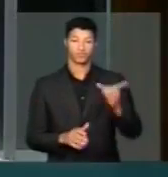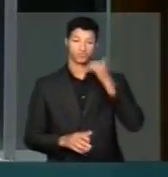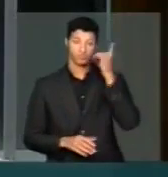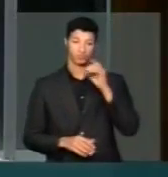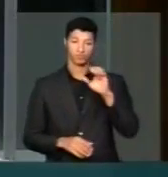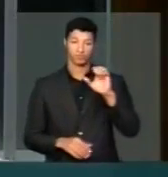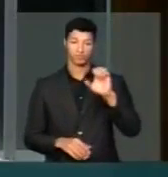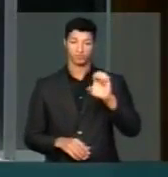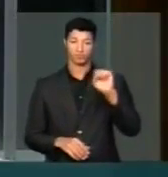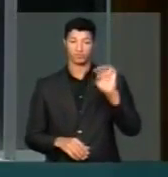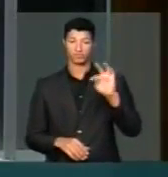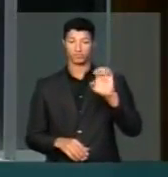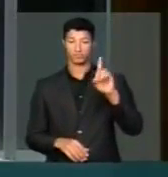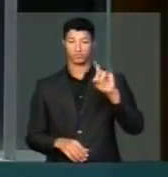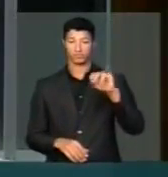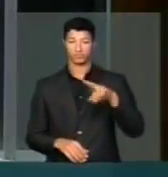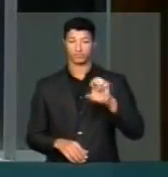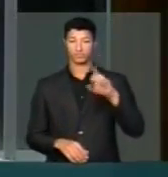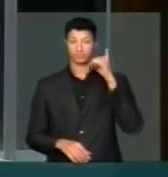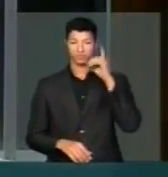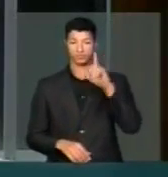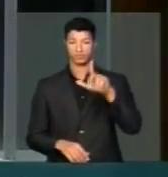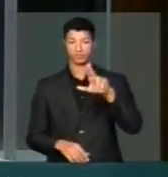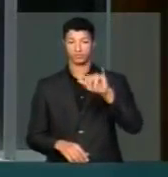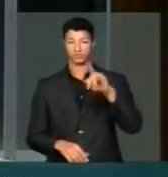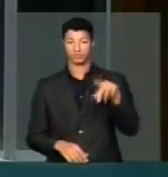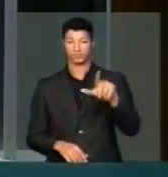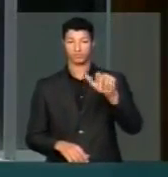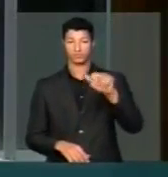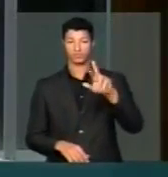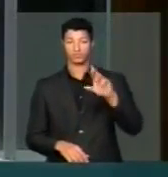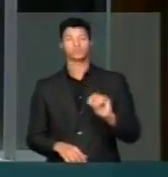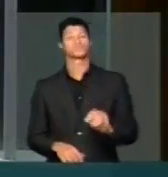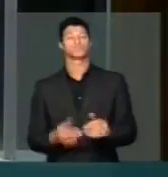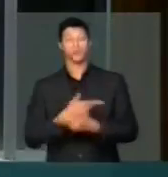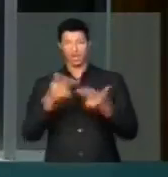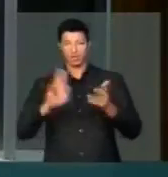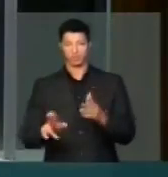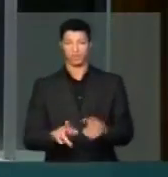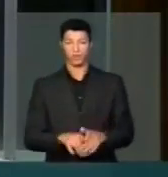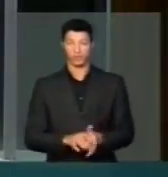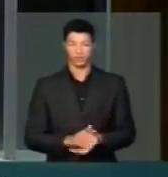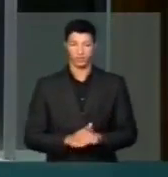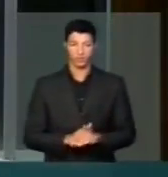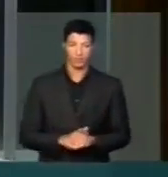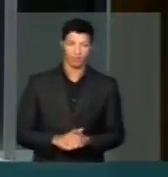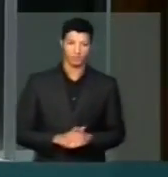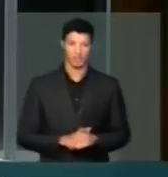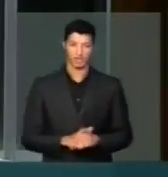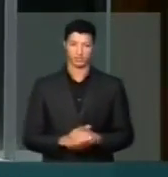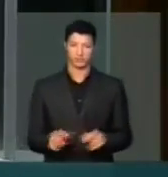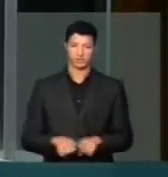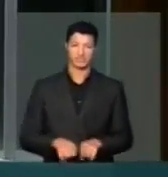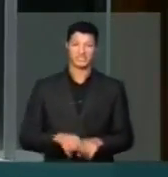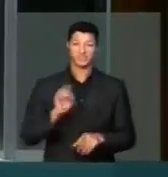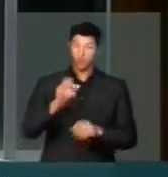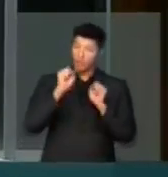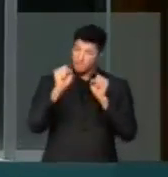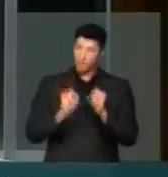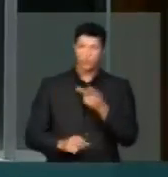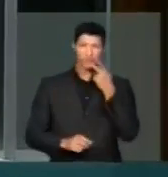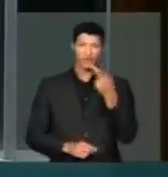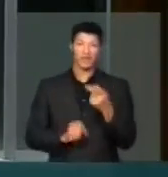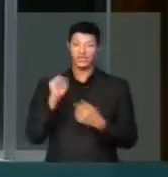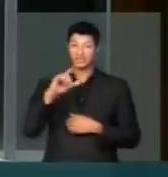Deputado Stedley, deputado Luiz Lauro, deputado Tadeu, a mesma coisa. Só poderá